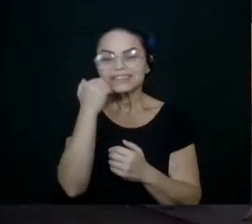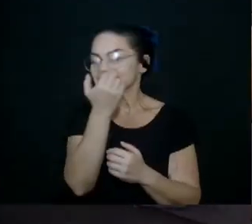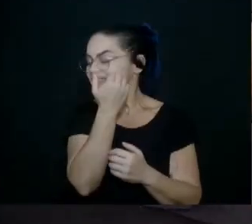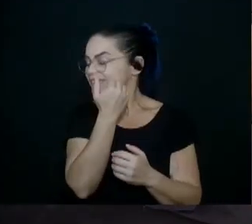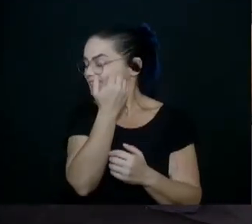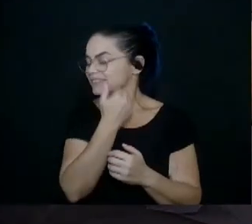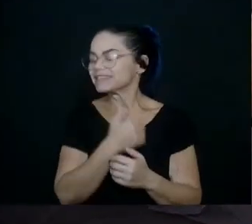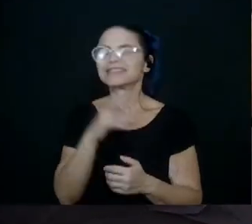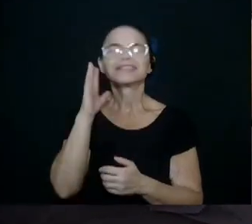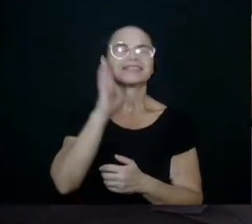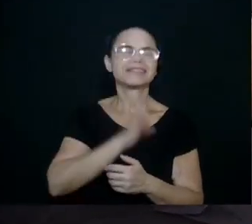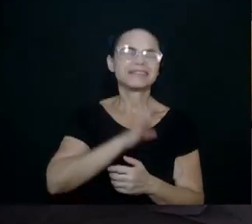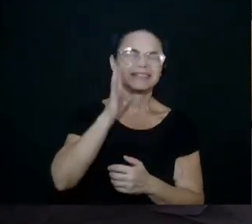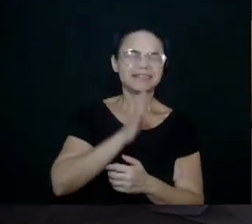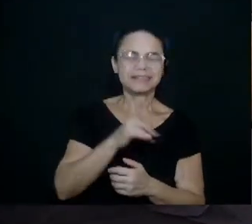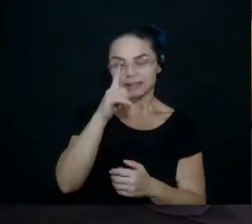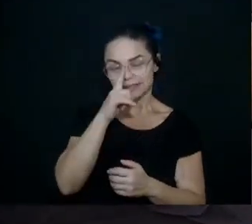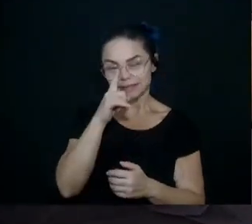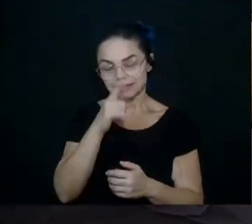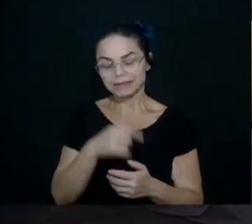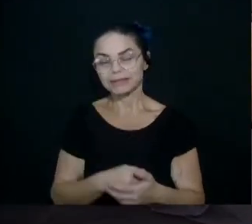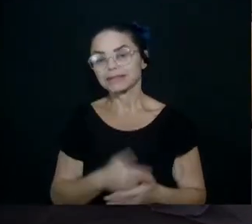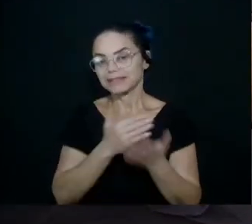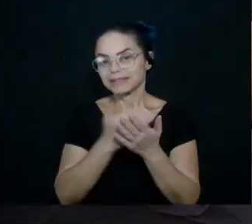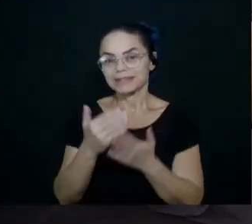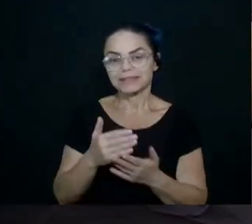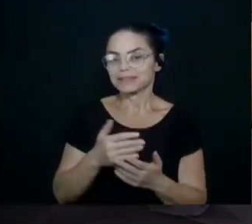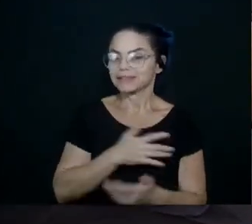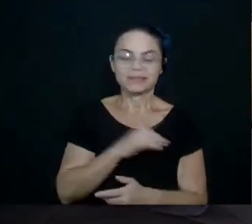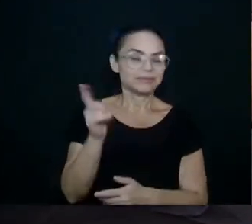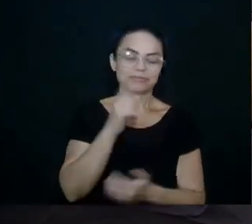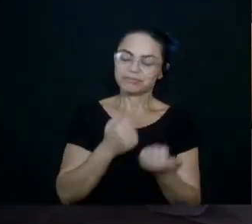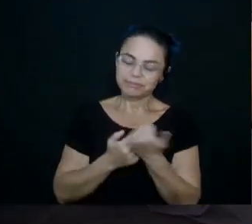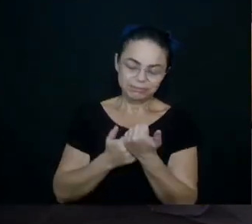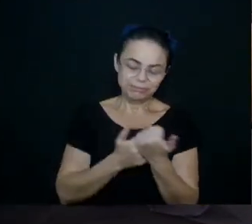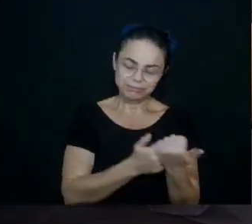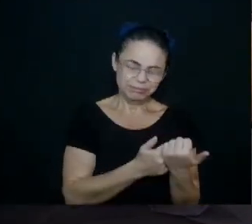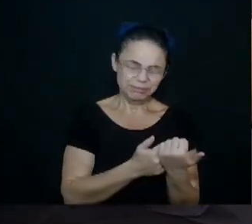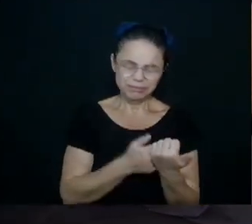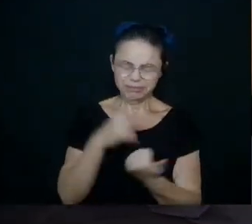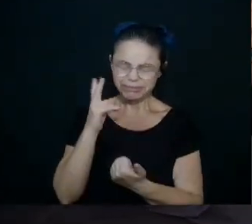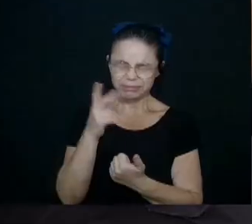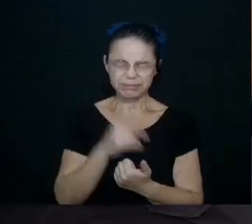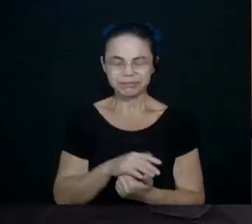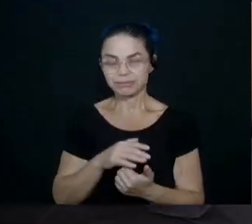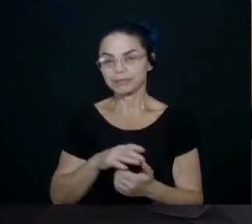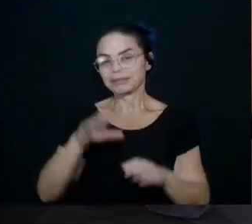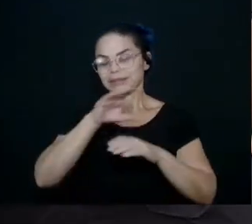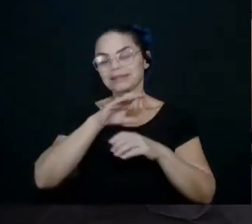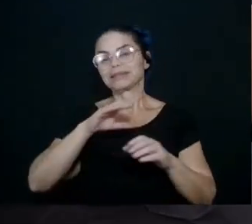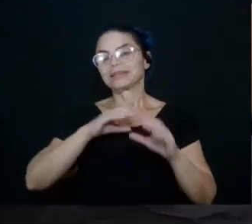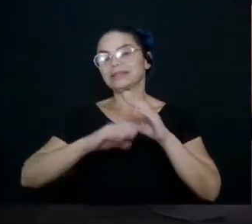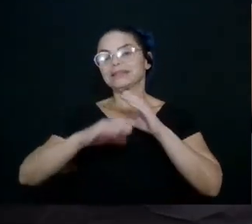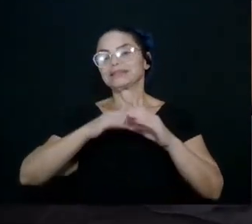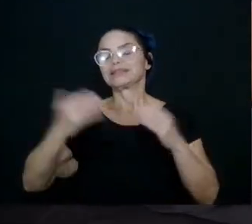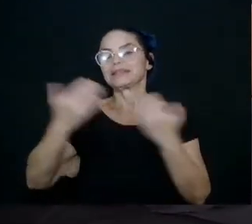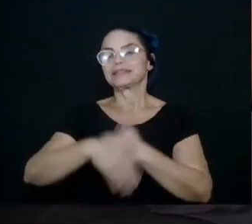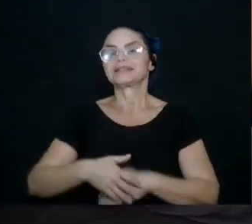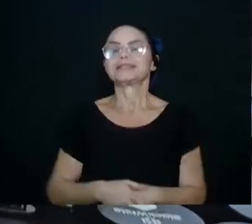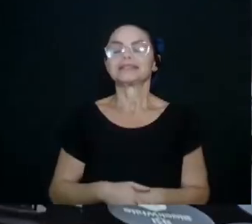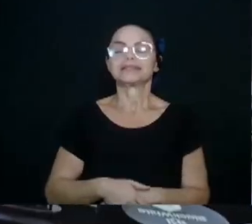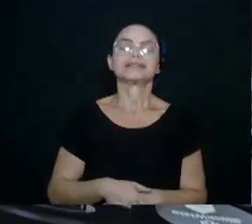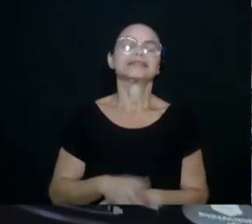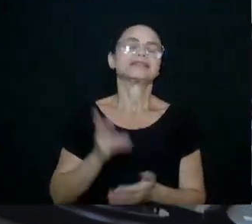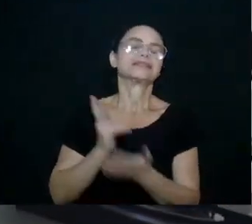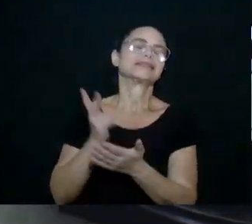interessante. A minha mãe, no começo, ela não apoiava muito, porque ela é concursada, então ela sempre teve essa ideia de estabilidade. Ai, faz